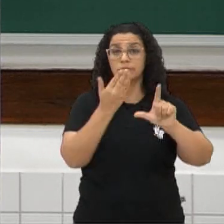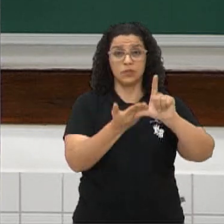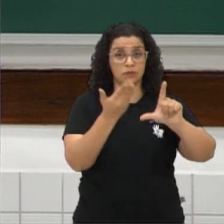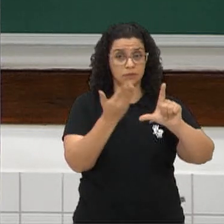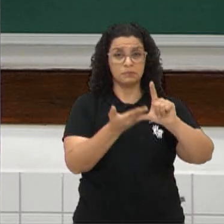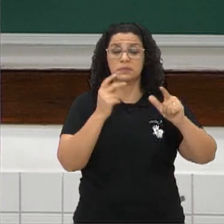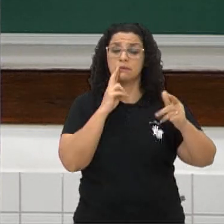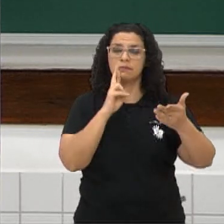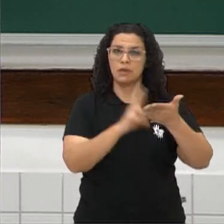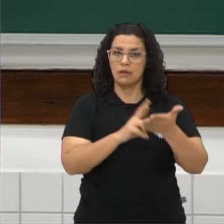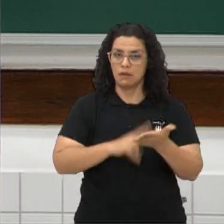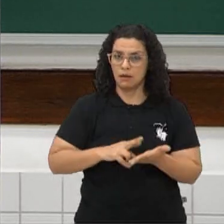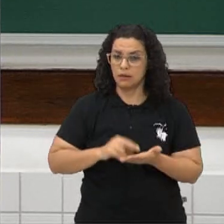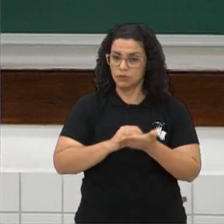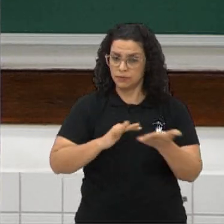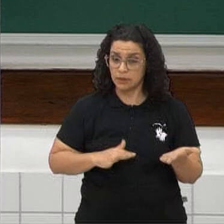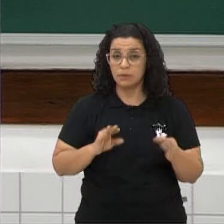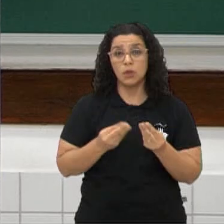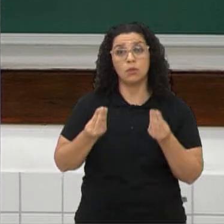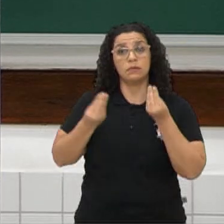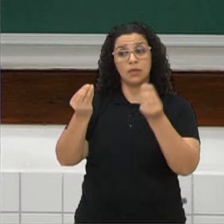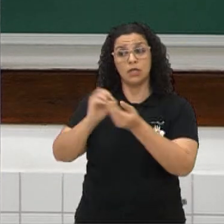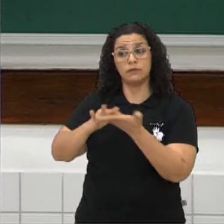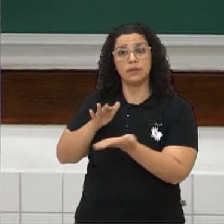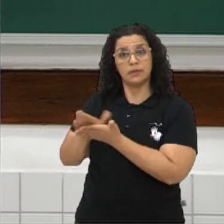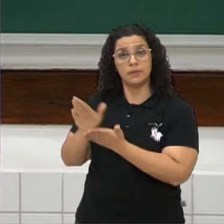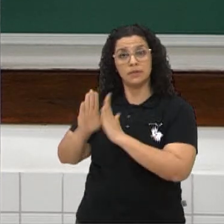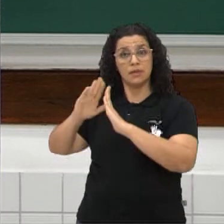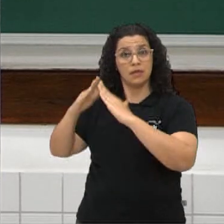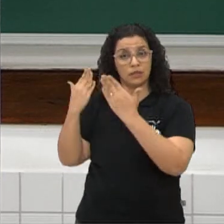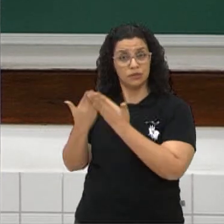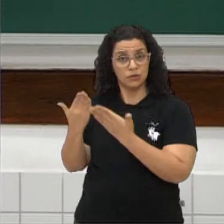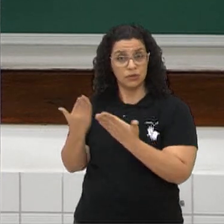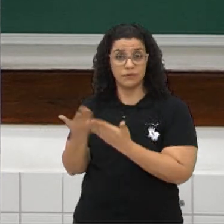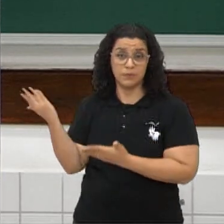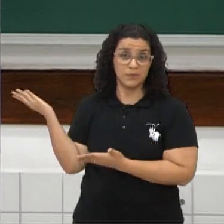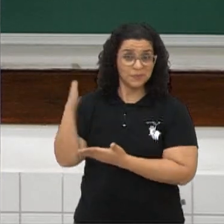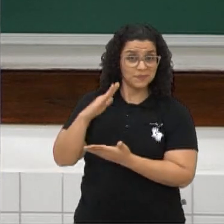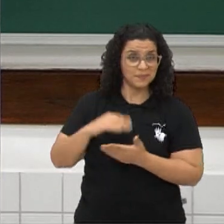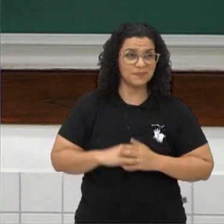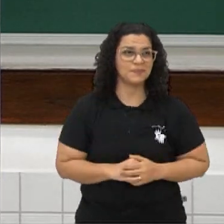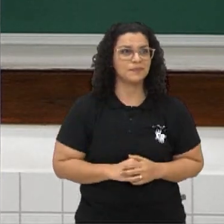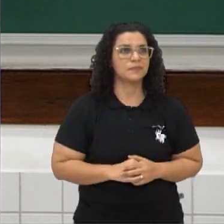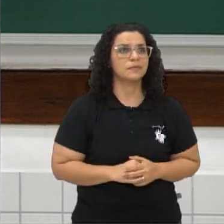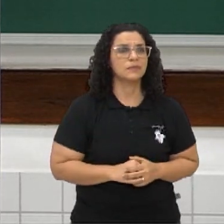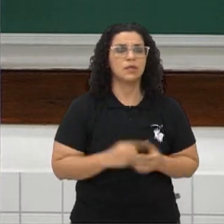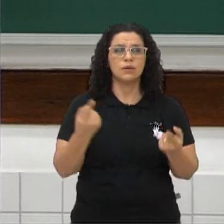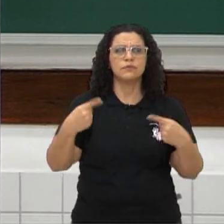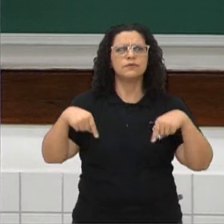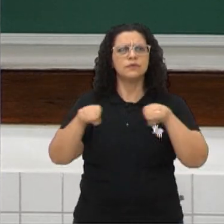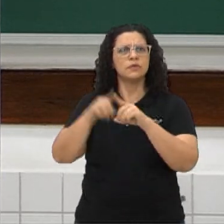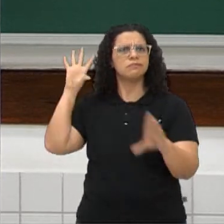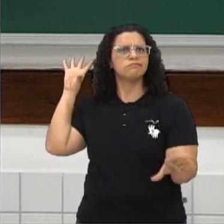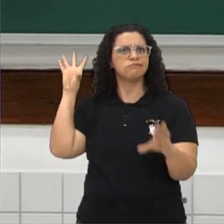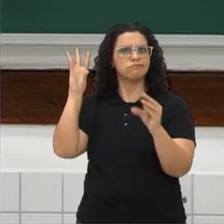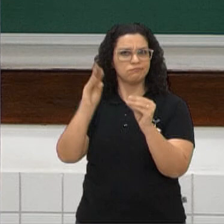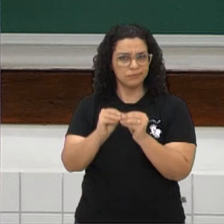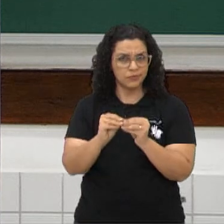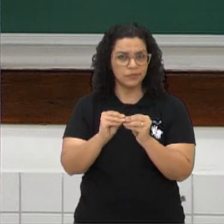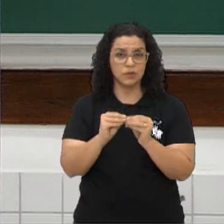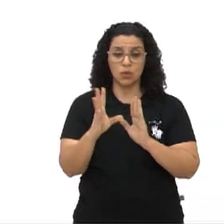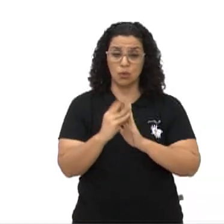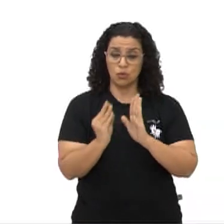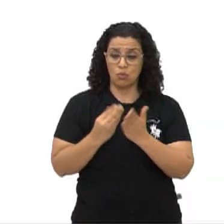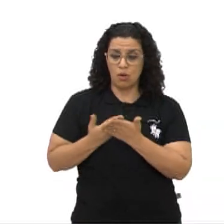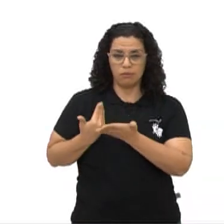primeiro link do Classroom ou entregue a atividade impressa na escola. Vamos começar? Então, lembrando um pouquinho o que falamos nas